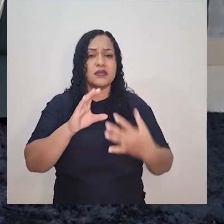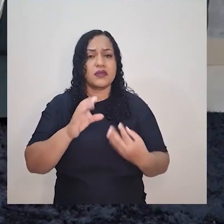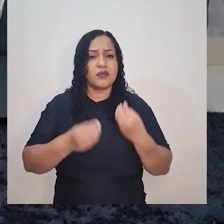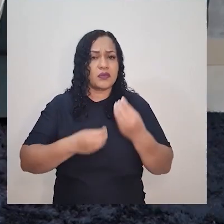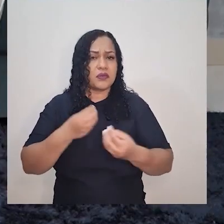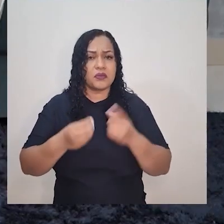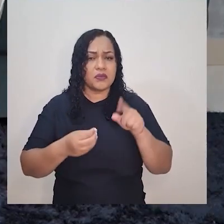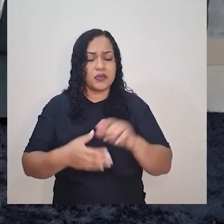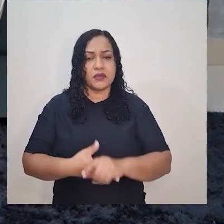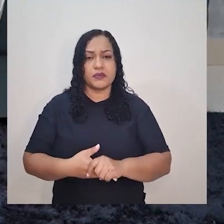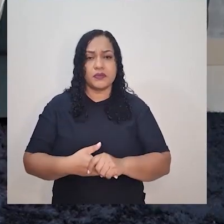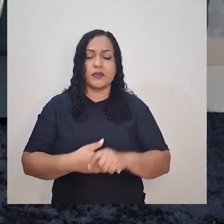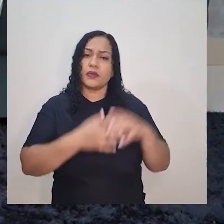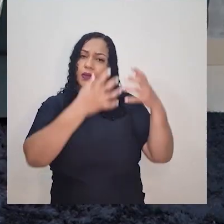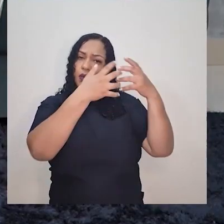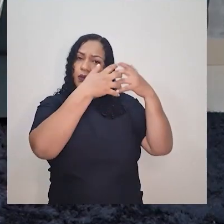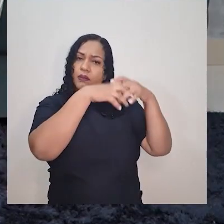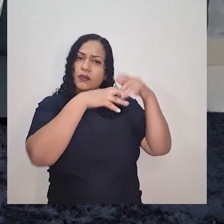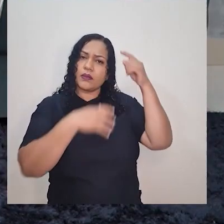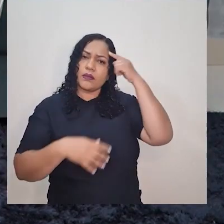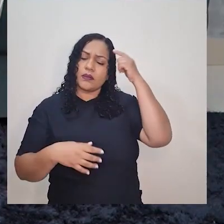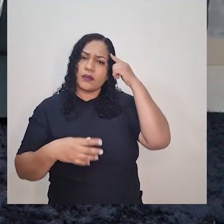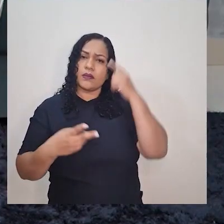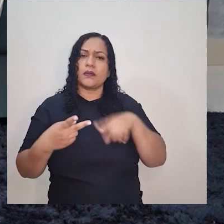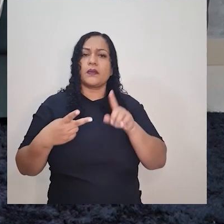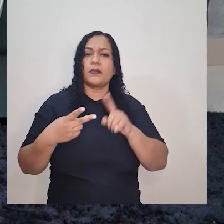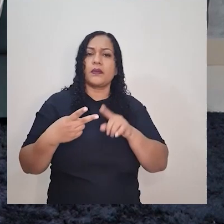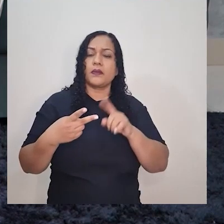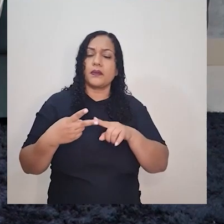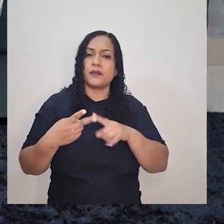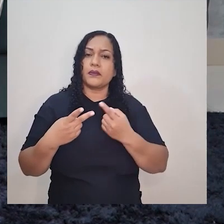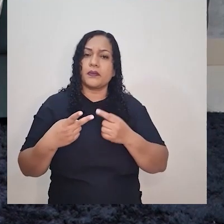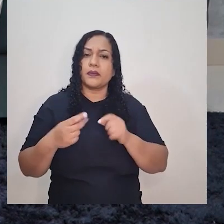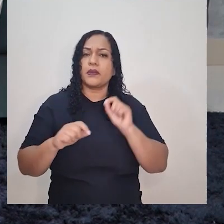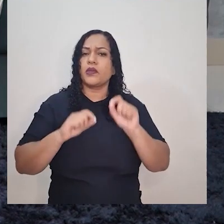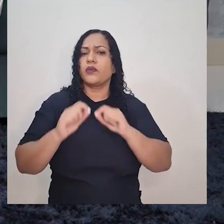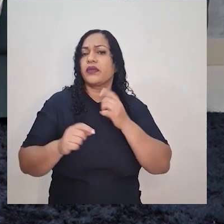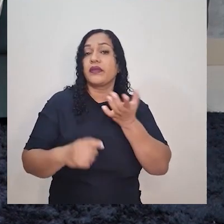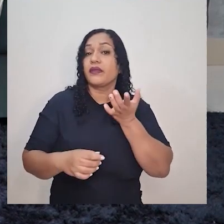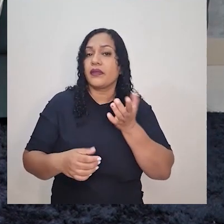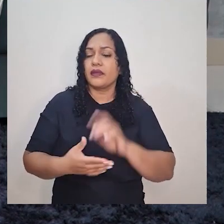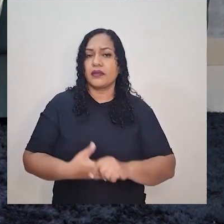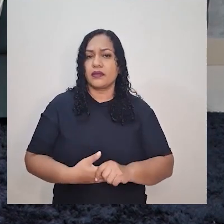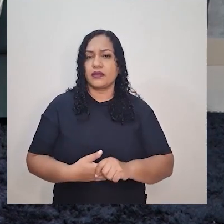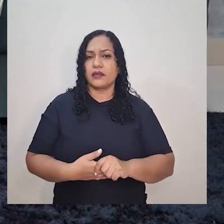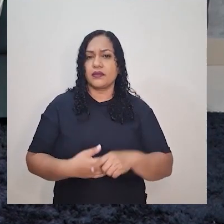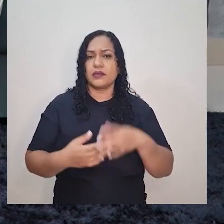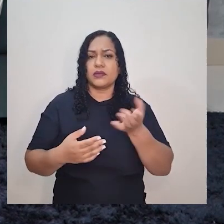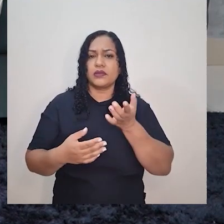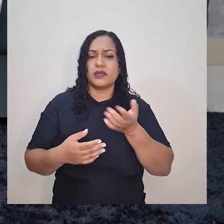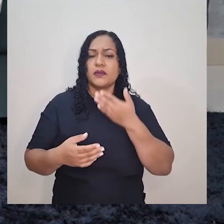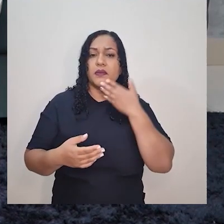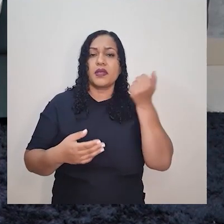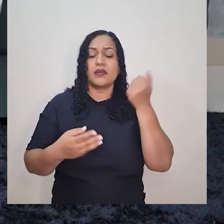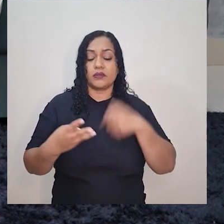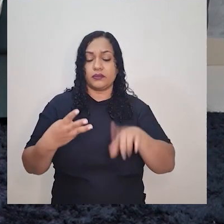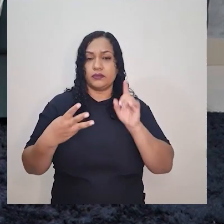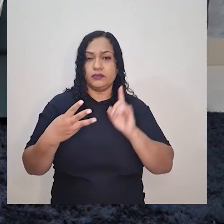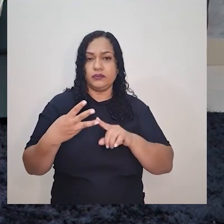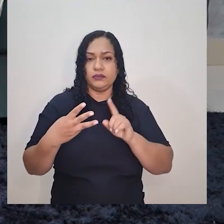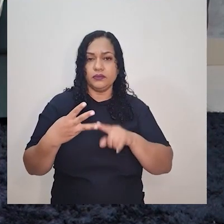Quando refletimos sobre o marco filosófico, vamos para além disso. O que nós queremos? O que nós buscamos? E o